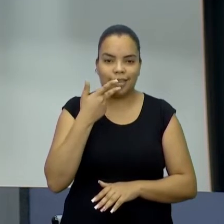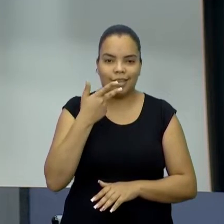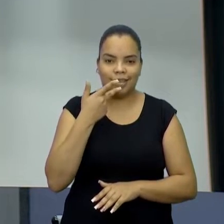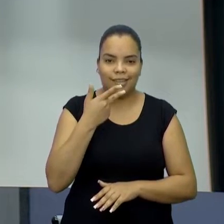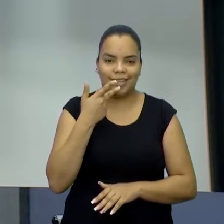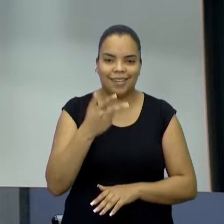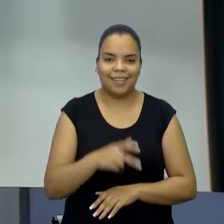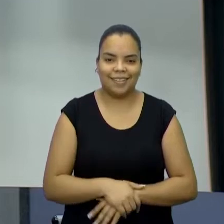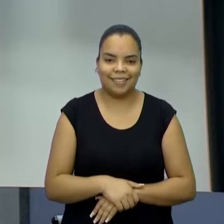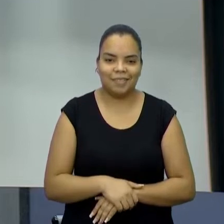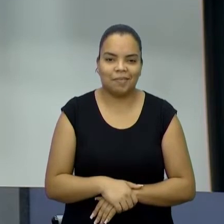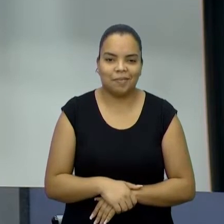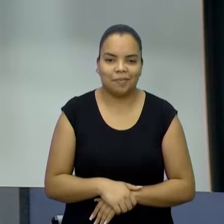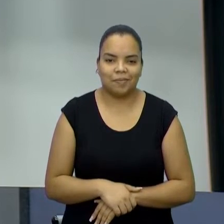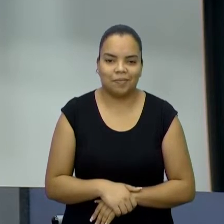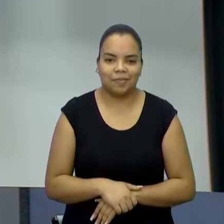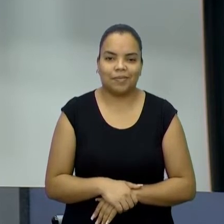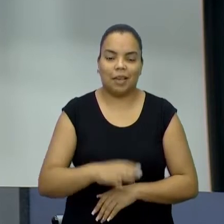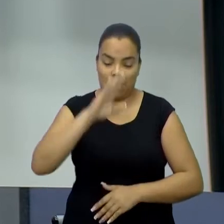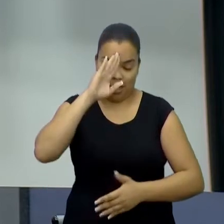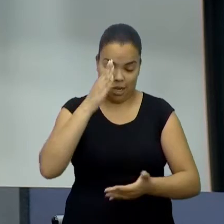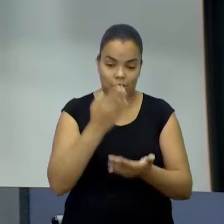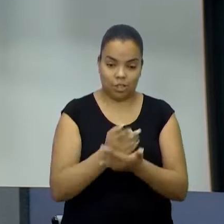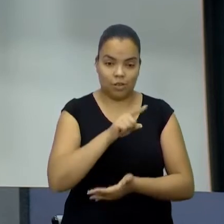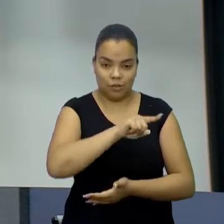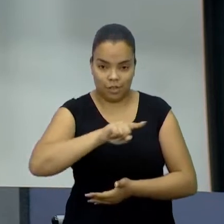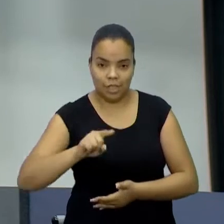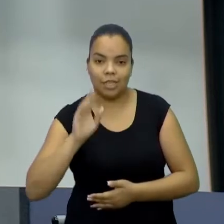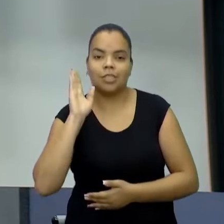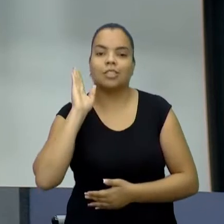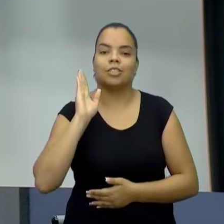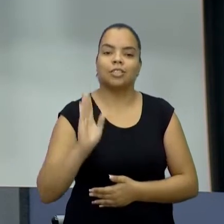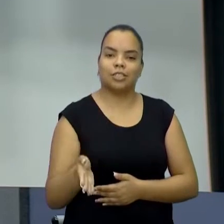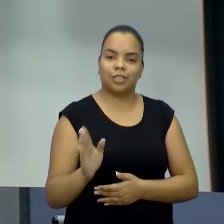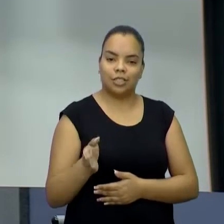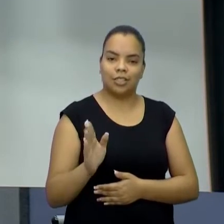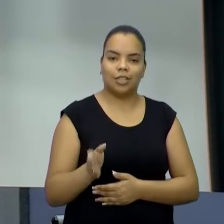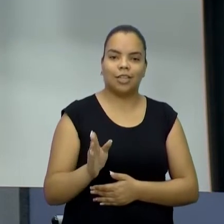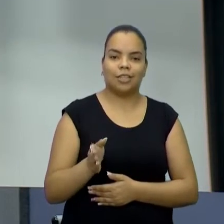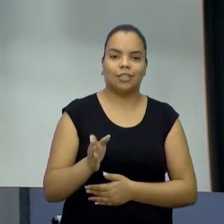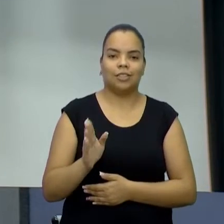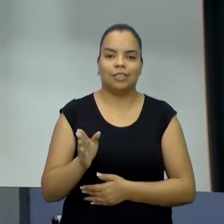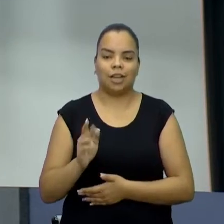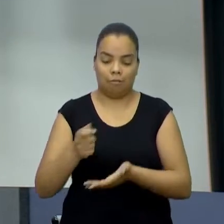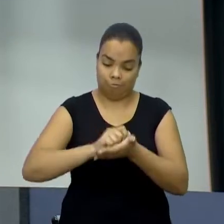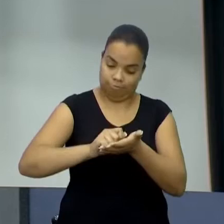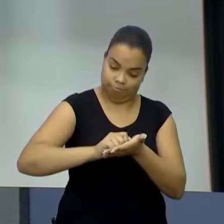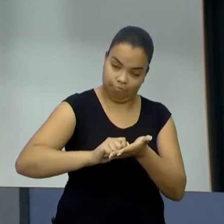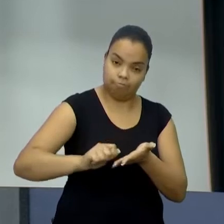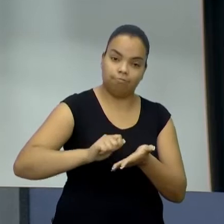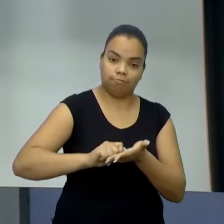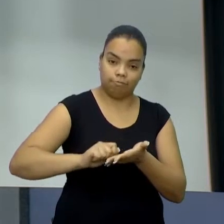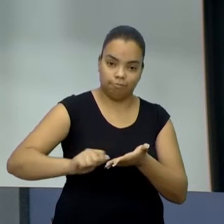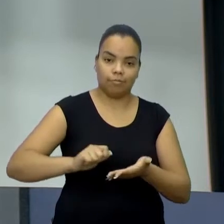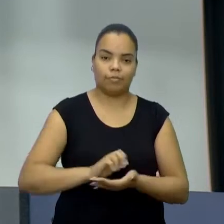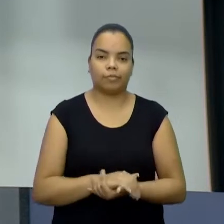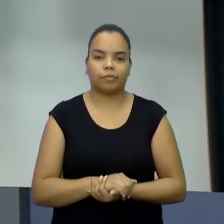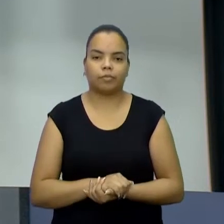Porque eu acredito que vocês já tenham interiorizado essa questão dos registros